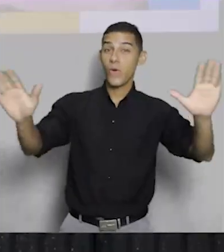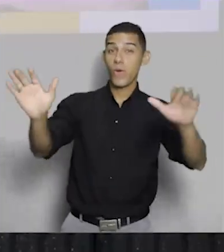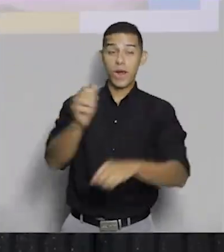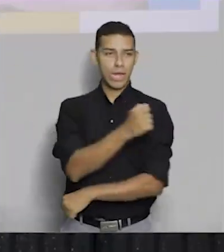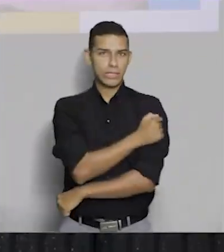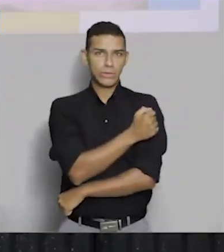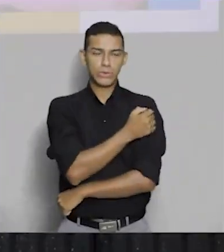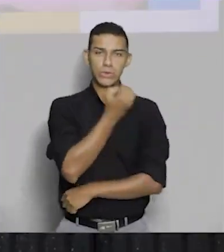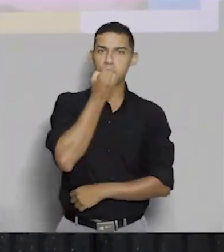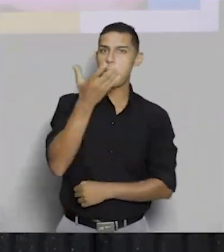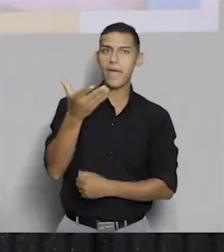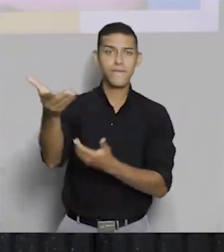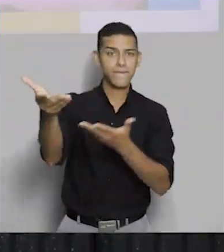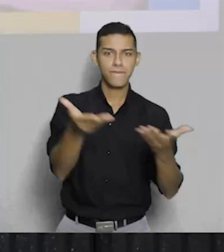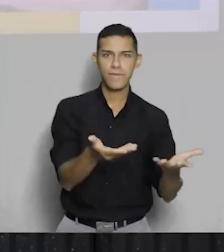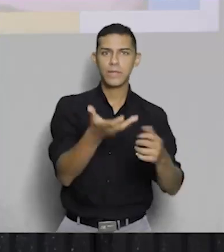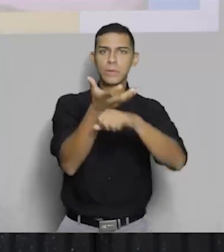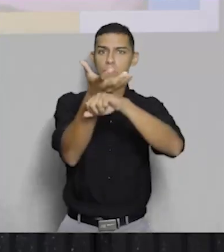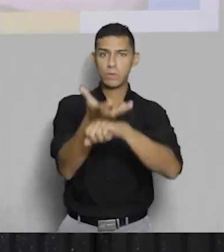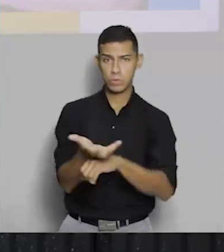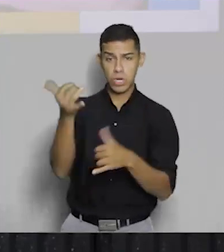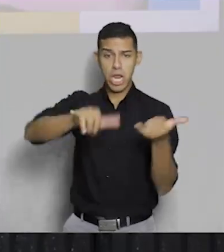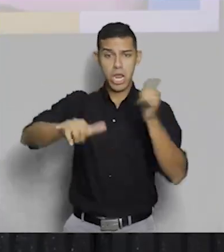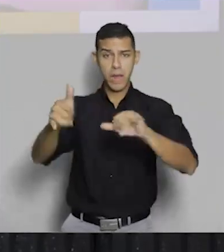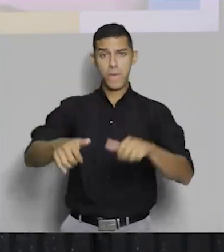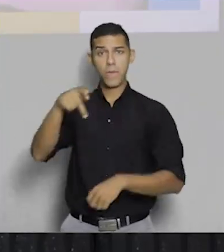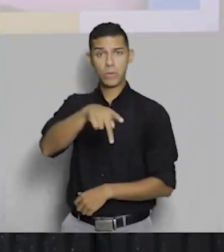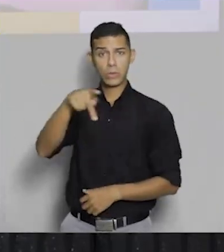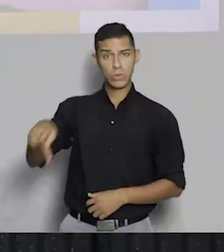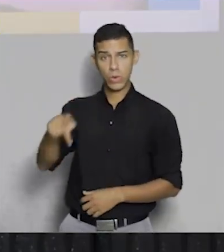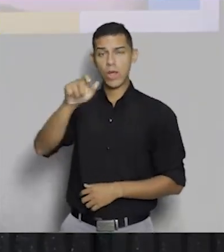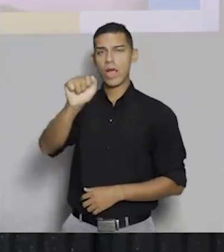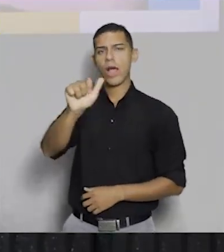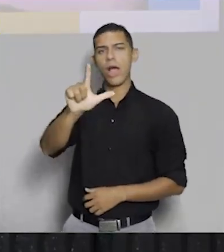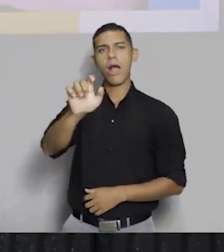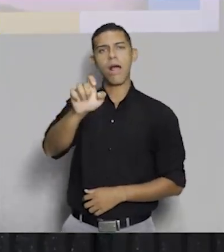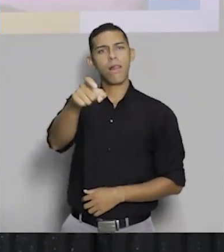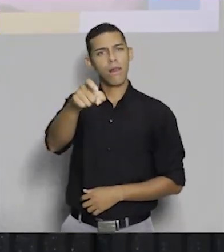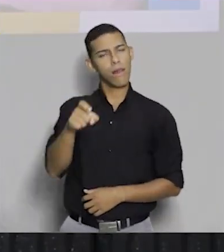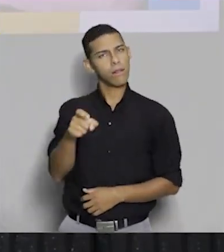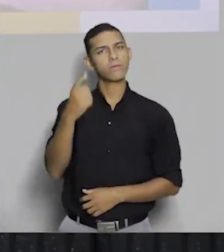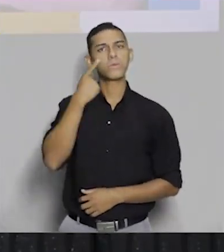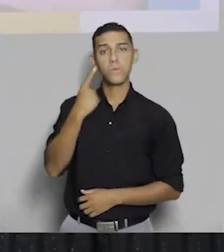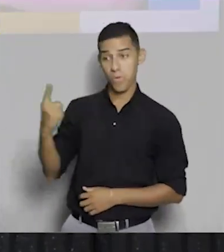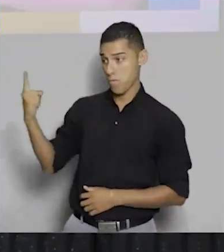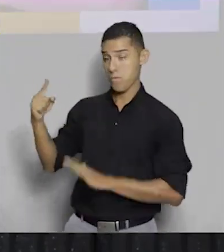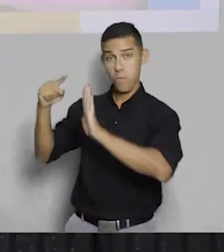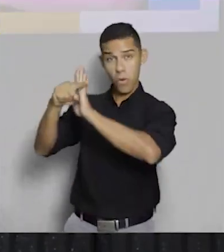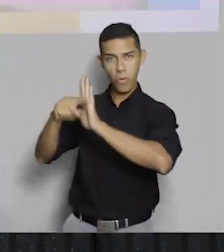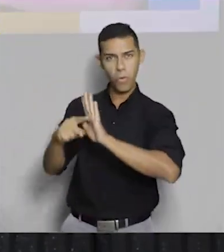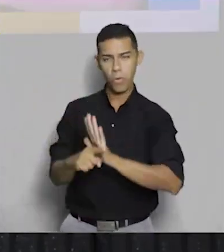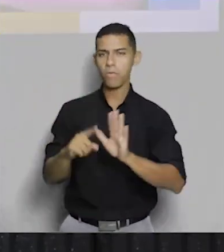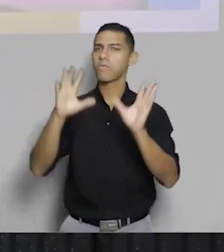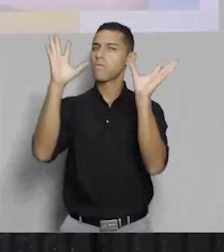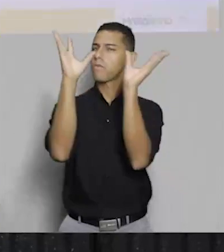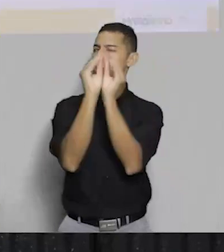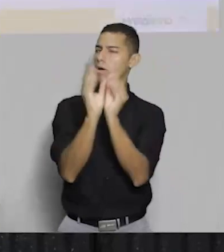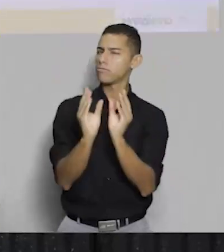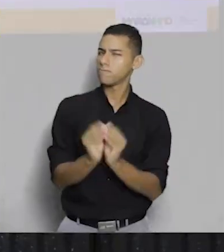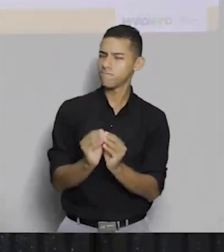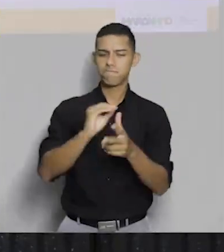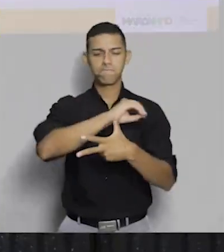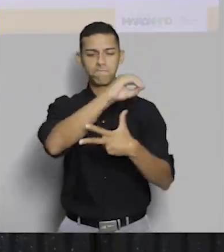Olá, turma, sejam todos bem-vindos. Professor Alex Ferreira, professor de Química. Mais uma questão da nossa revisão sobre o Enem.